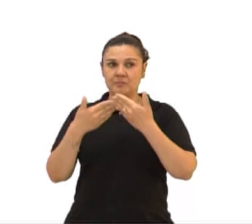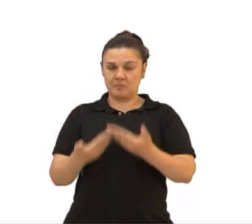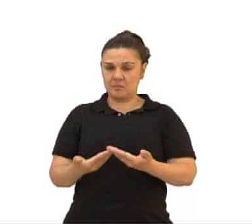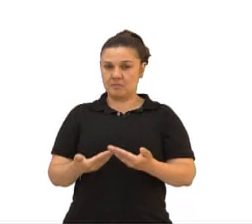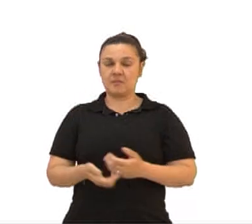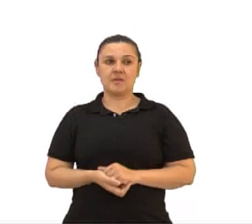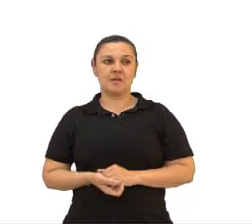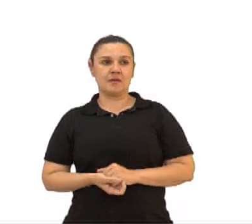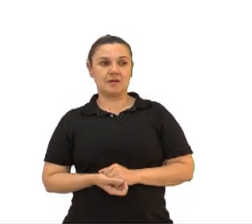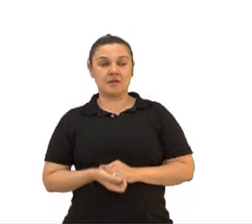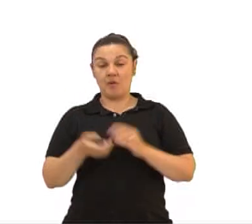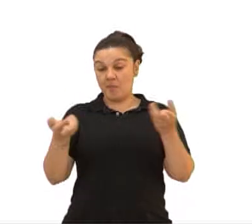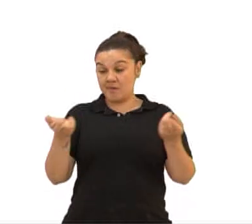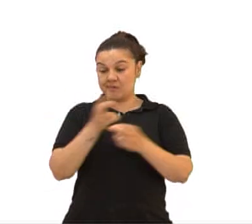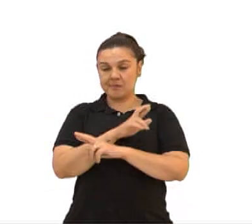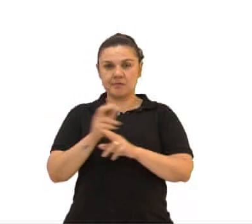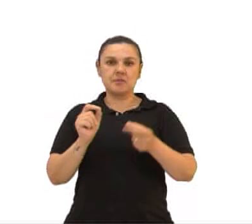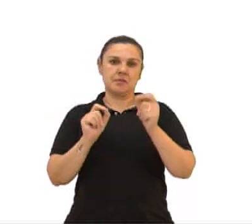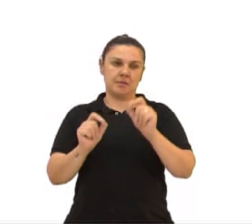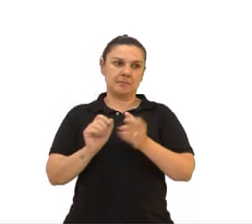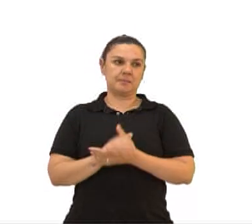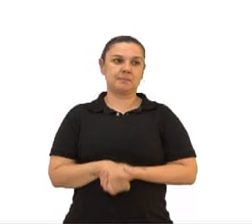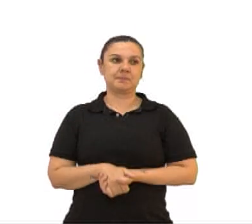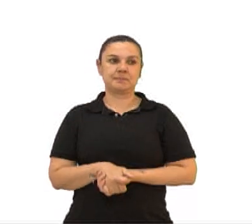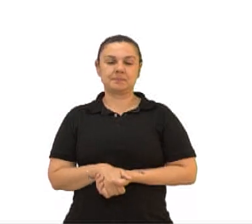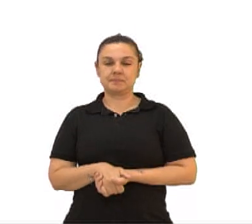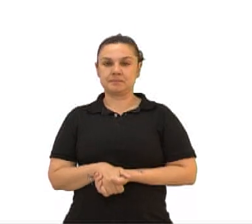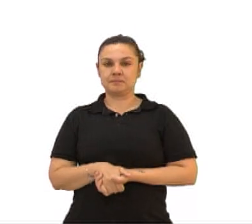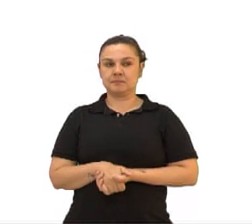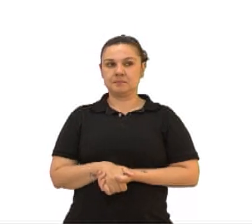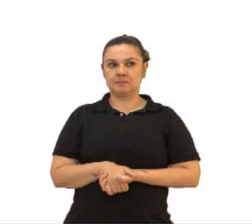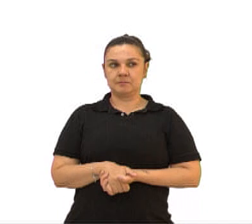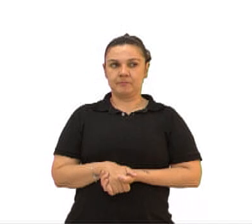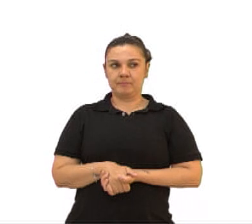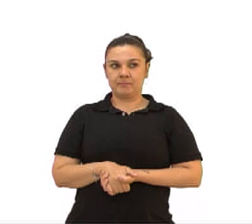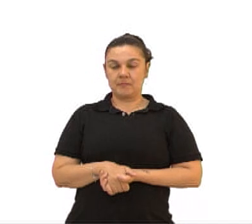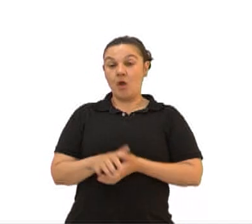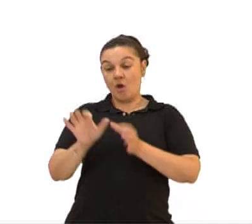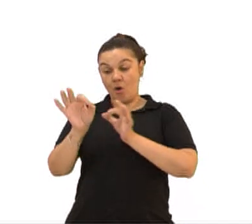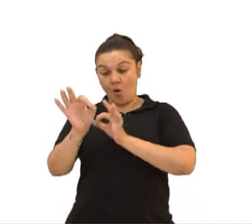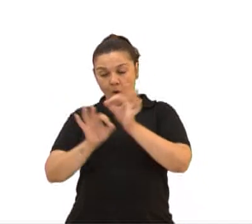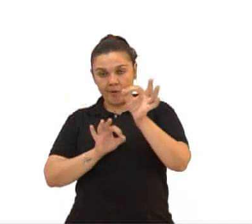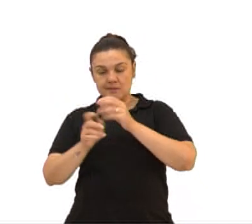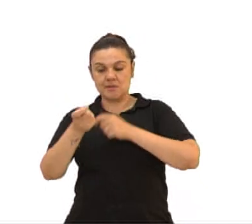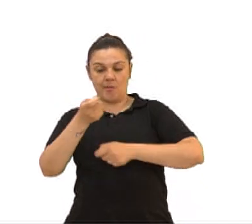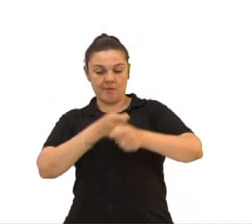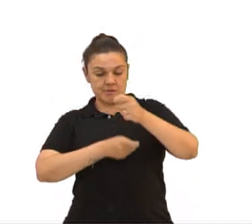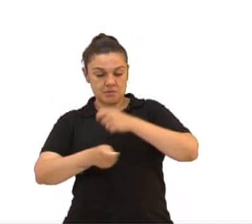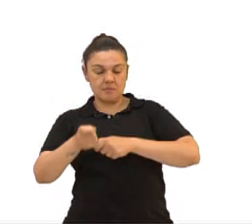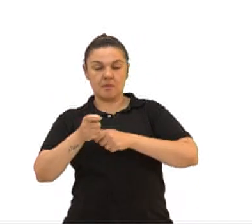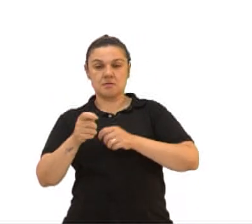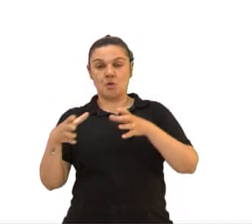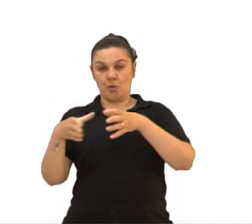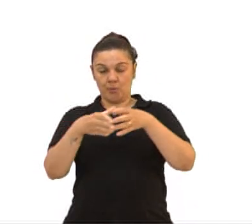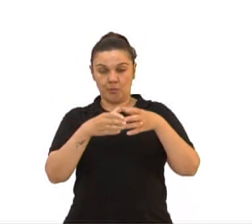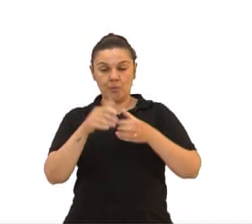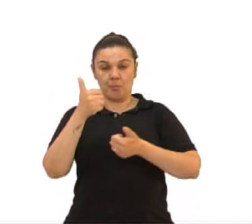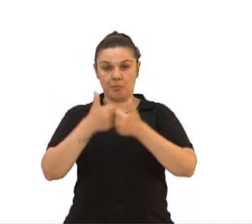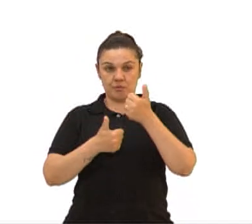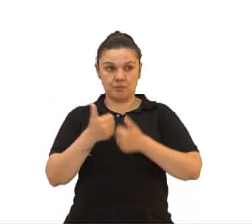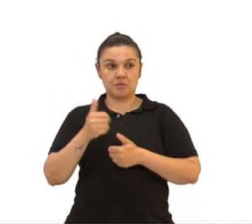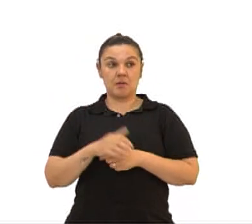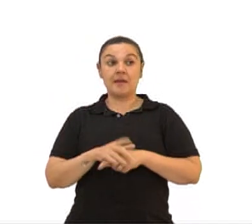algumas relações aí bem consolidadas, que são as estruturas administrativas de clubes e federações, a gestão empresarial